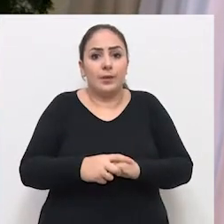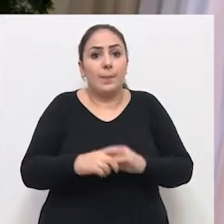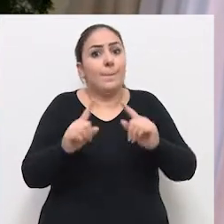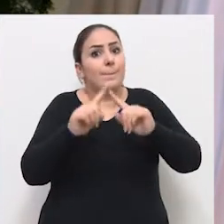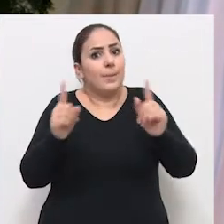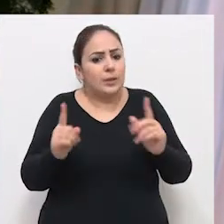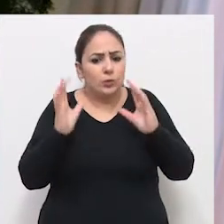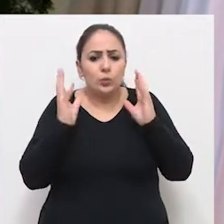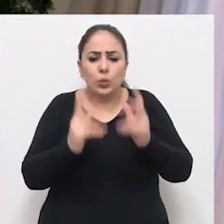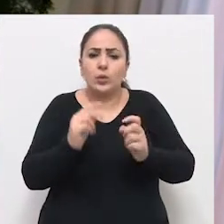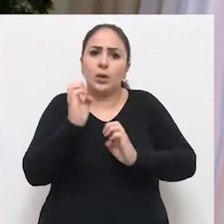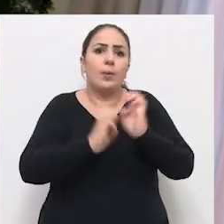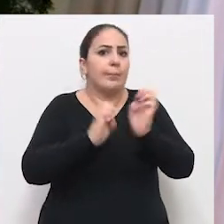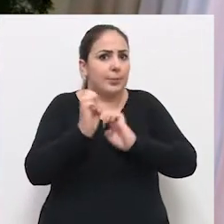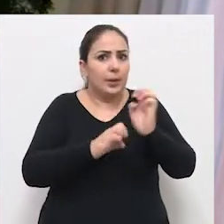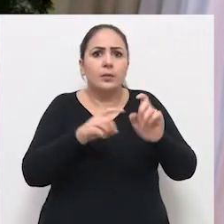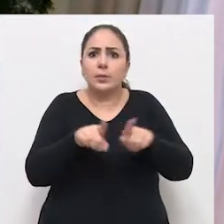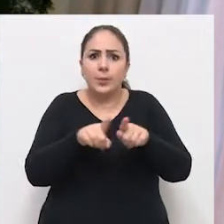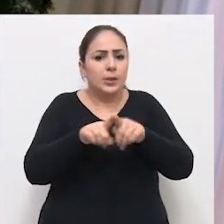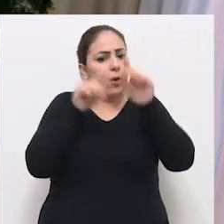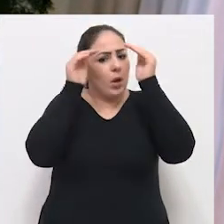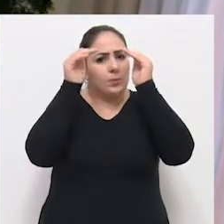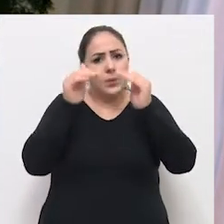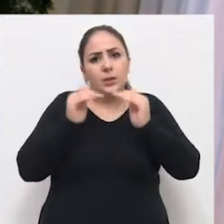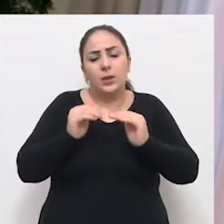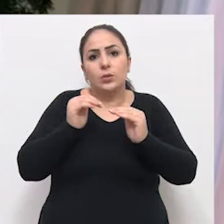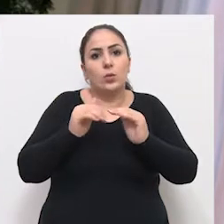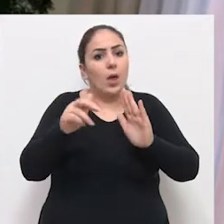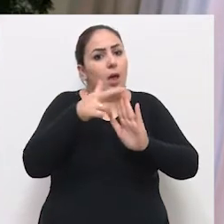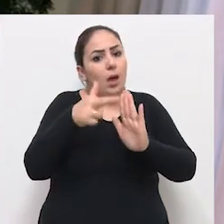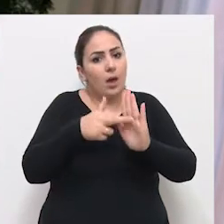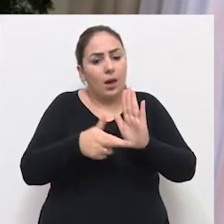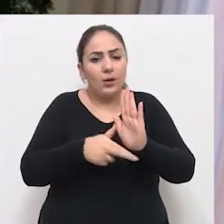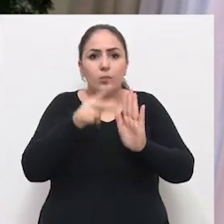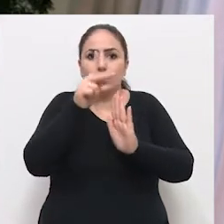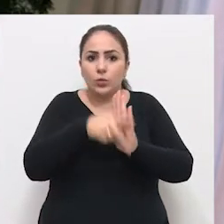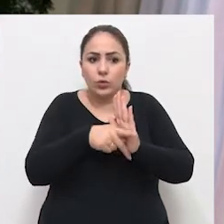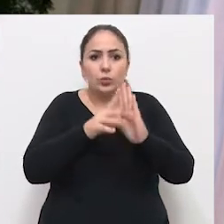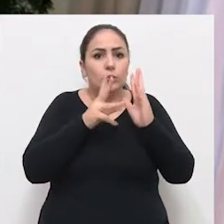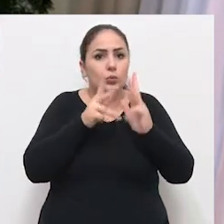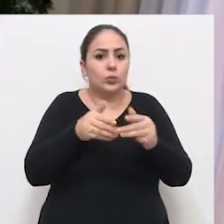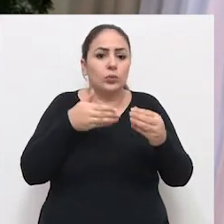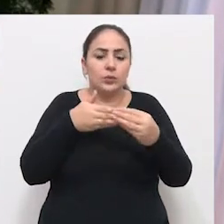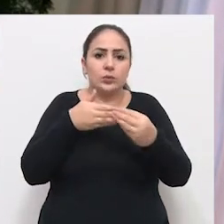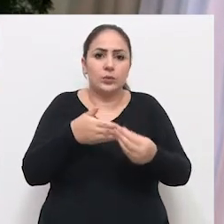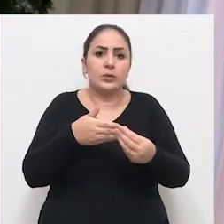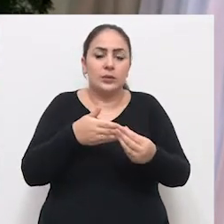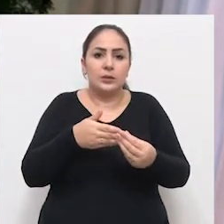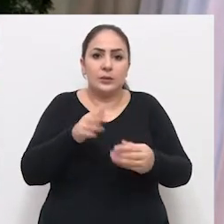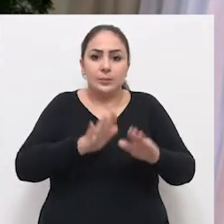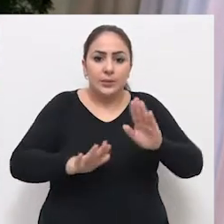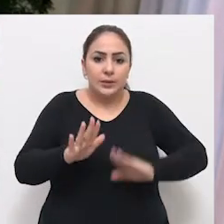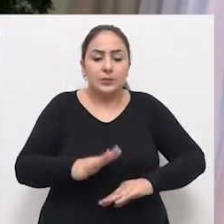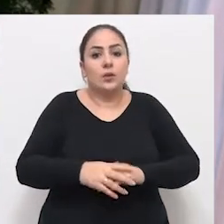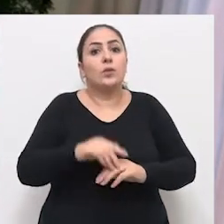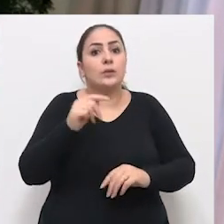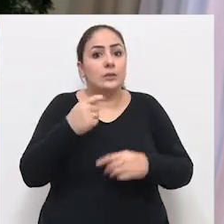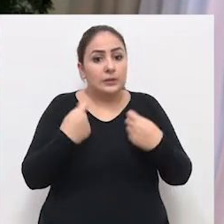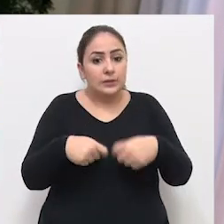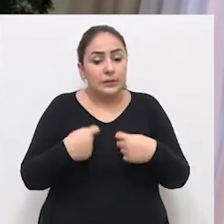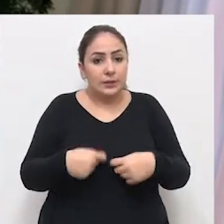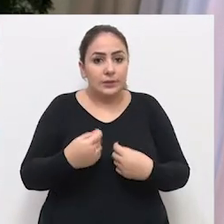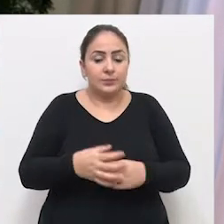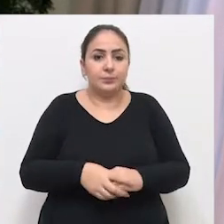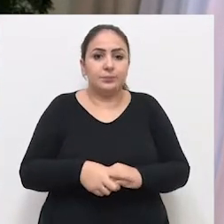saúde das pessoas. Mas todos os empresários seguiram, todos os lojistas seguiram as normas, todas as orientações